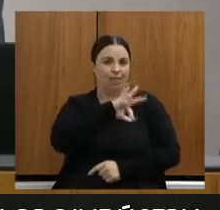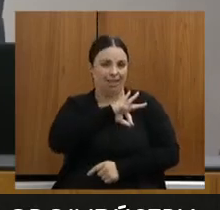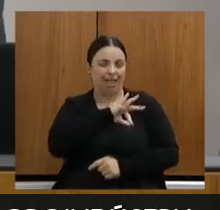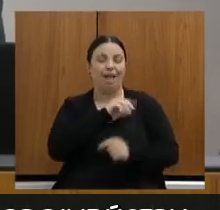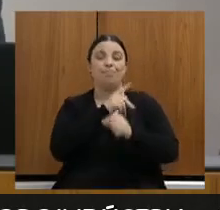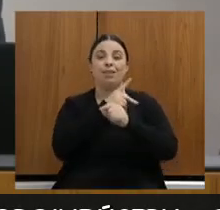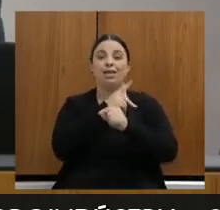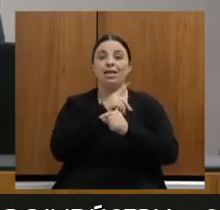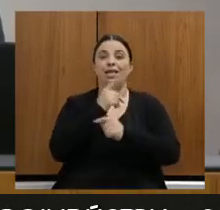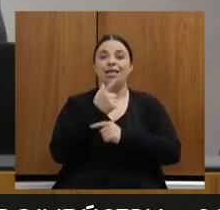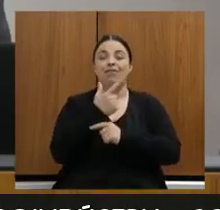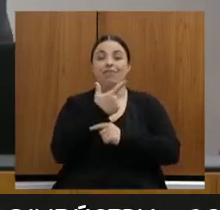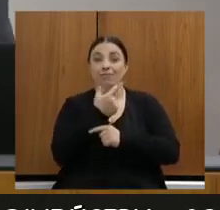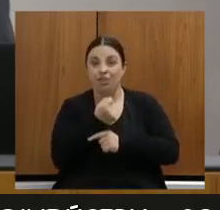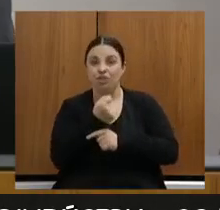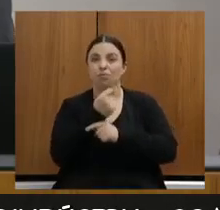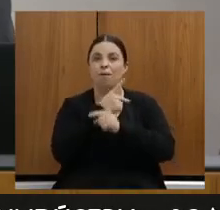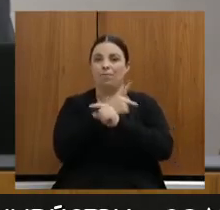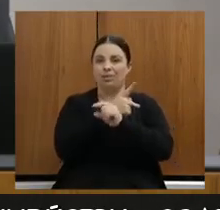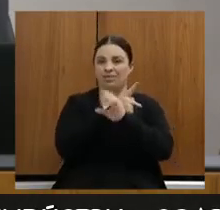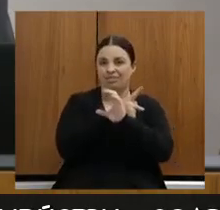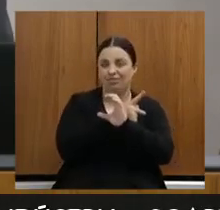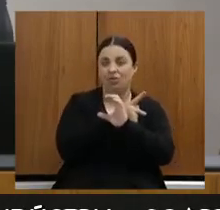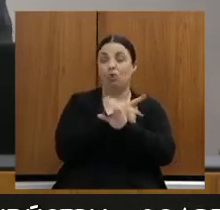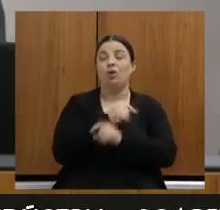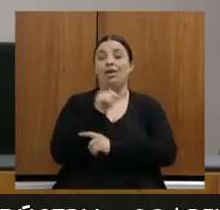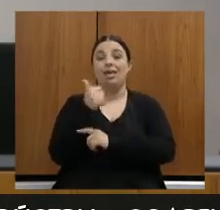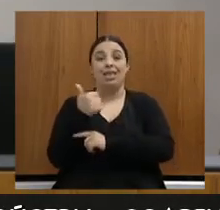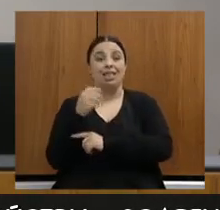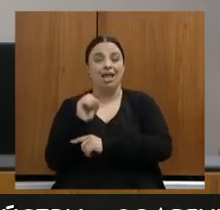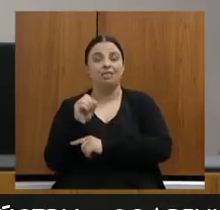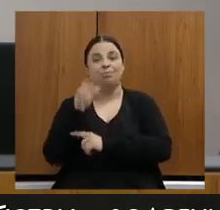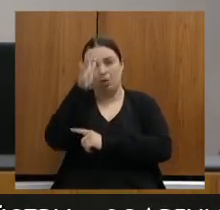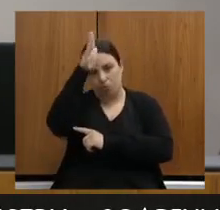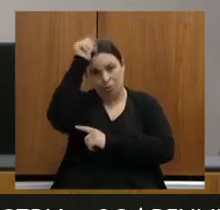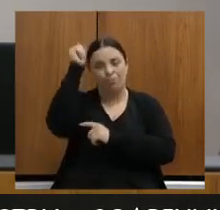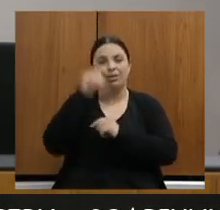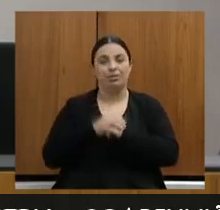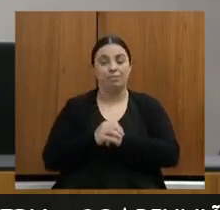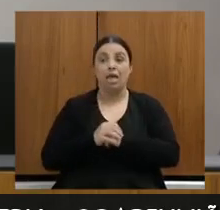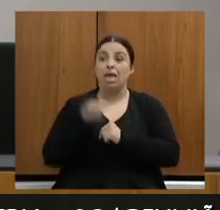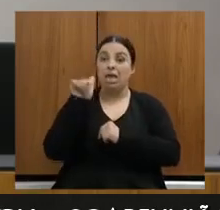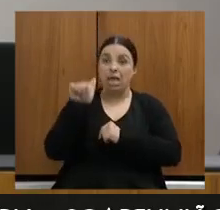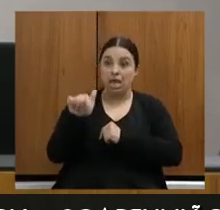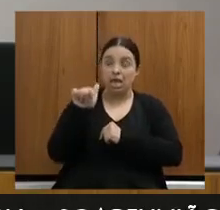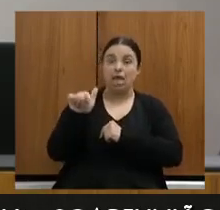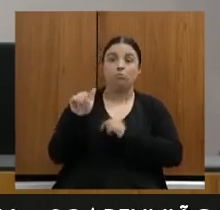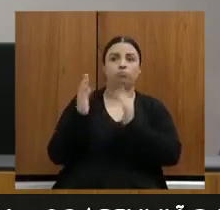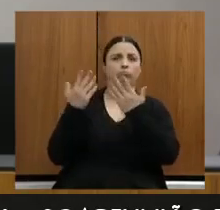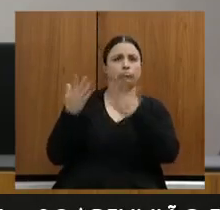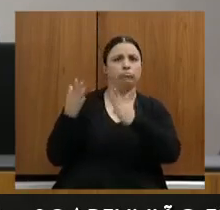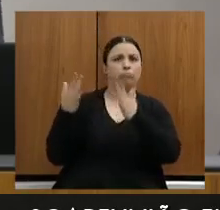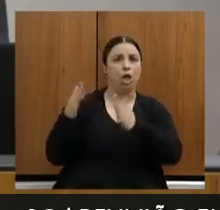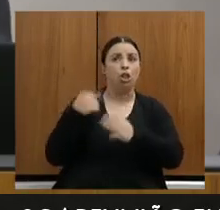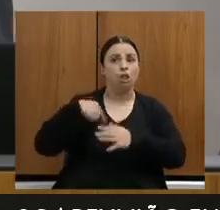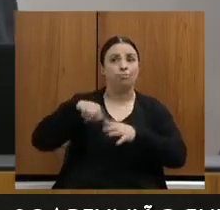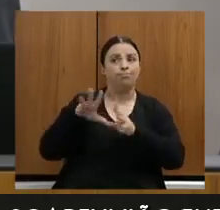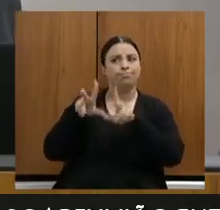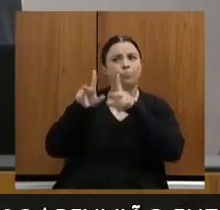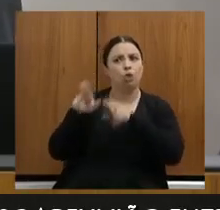são trabalhos como esse que nós temos que valorizar a responsabilidade obrigação e do Estado EA